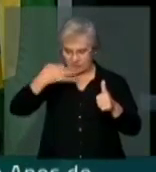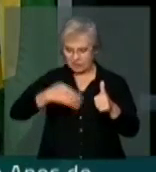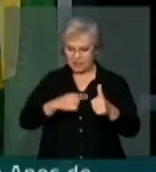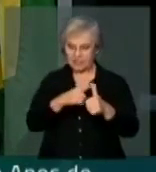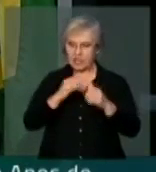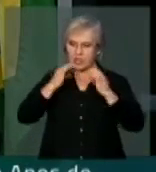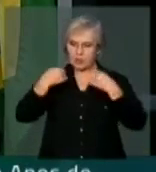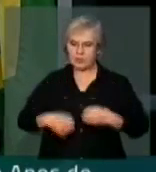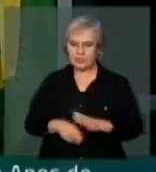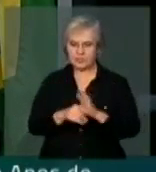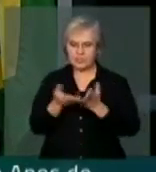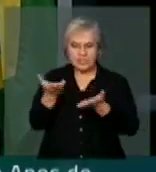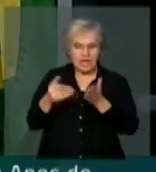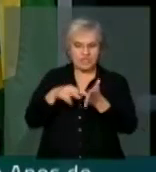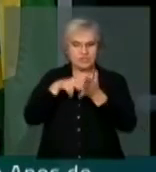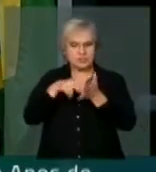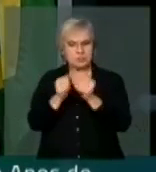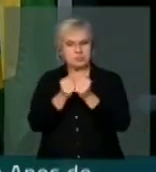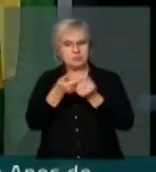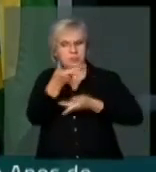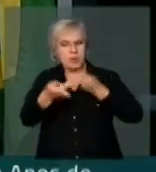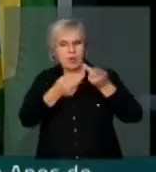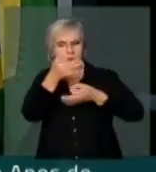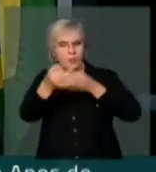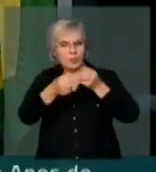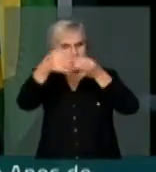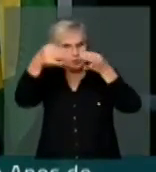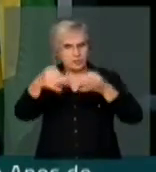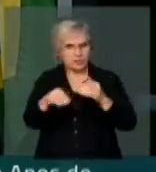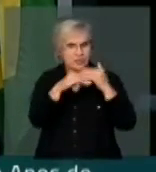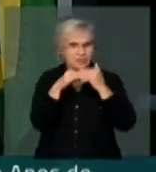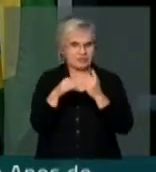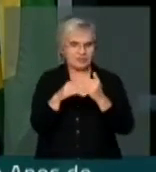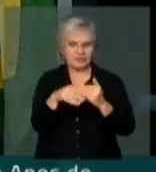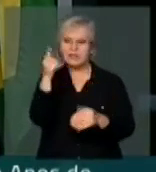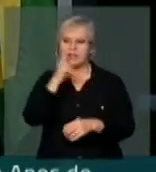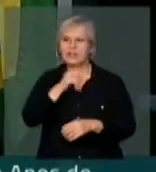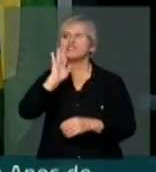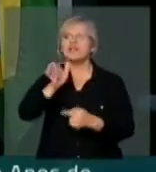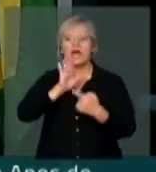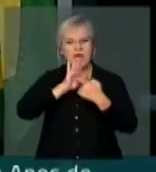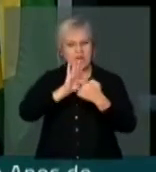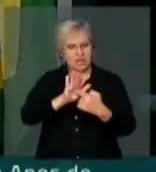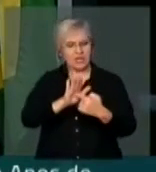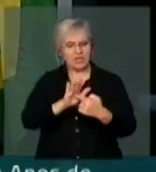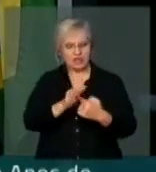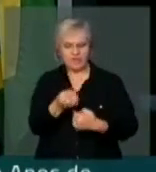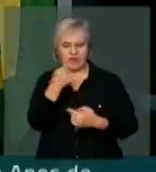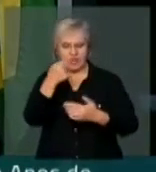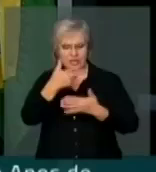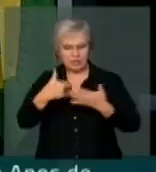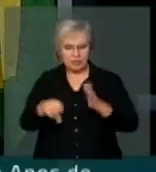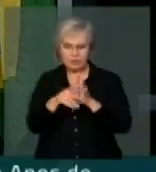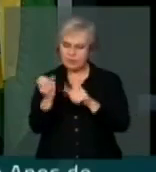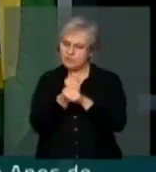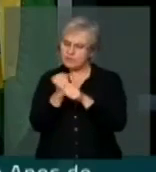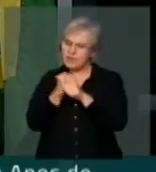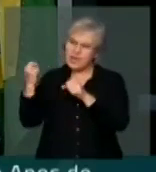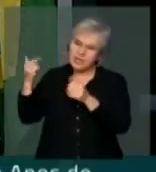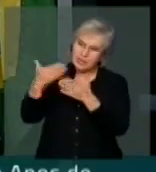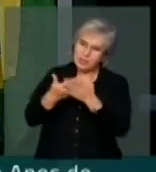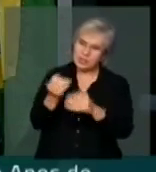honestidade, equilíbrio e coerência de posições. Realmente, ele já tinha demonstrado essas qualidades por décadas.